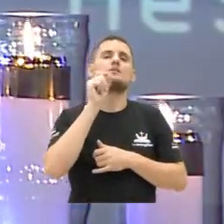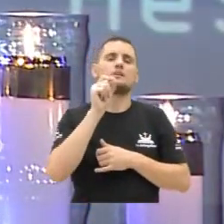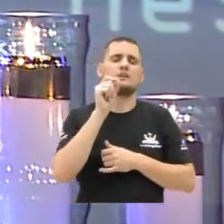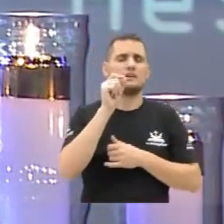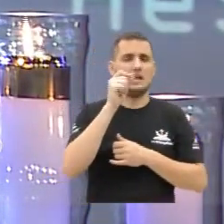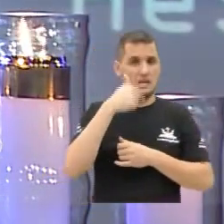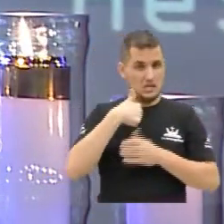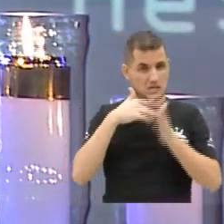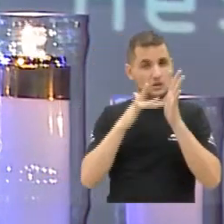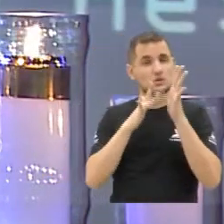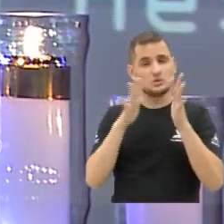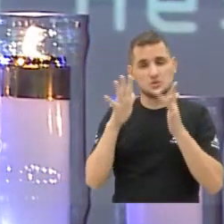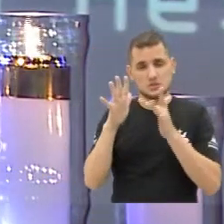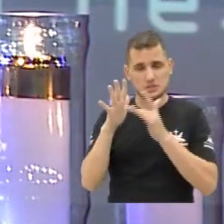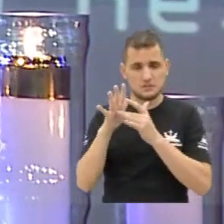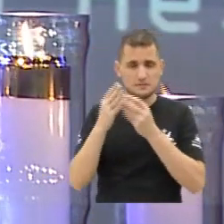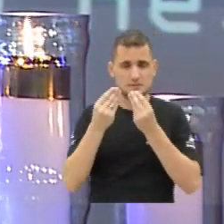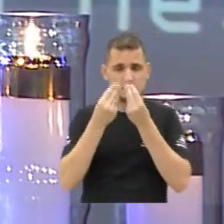levantarei. Eu te